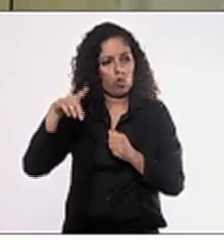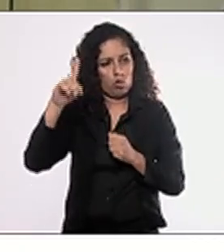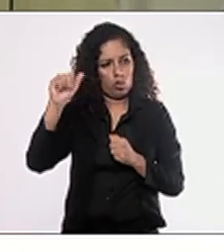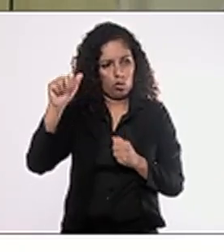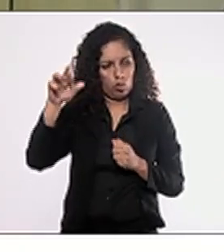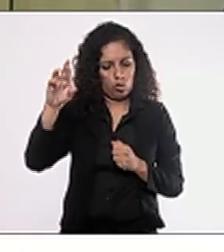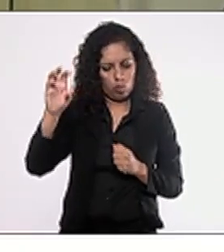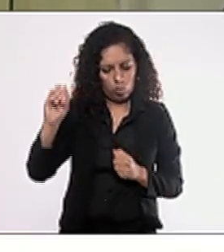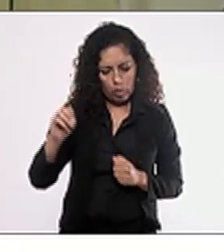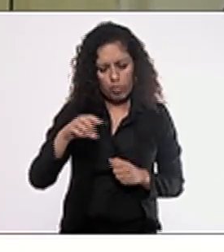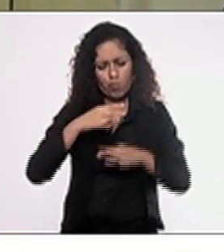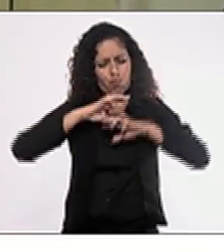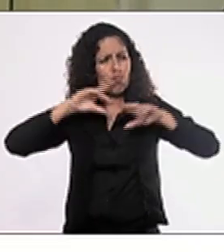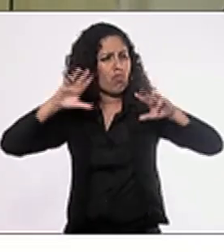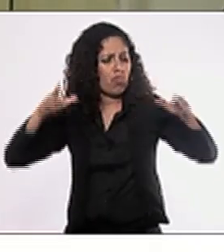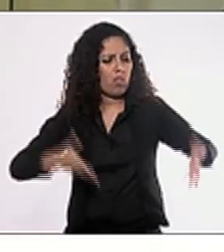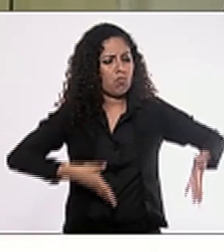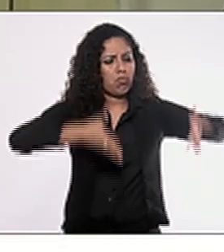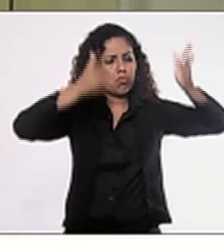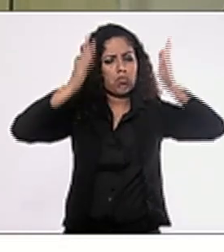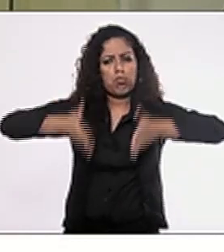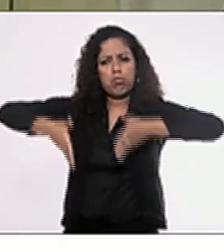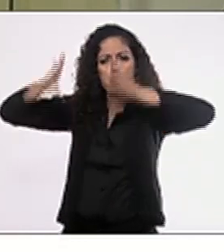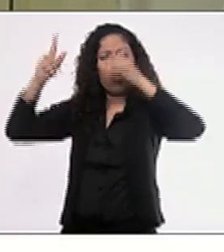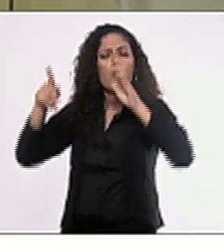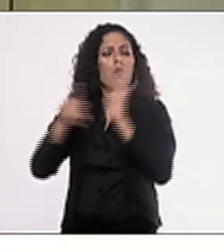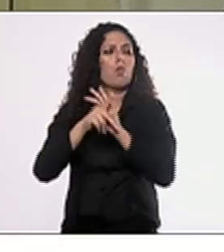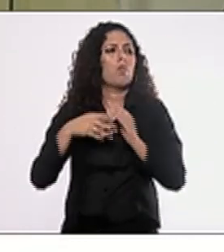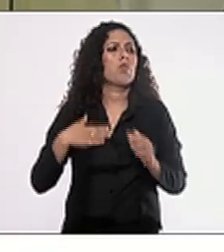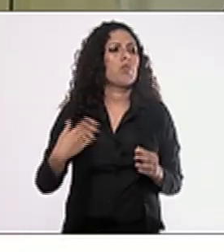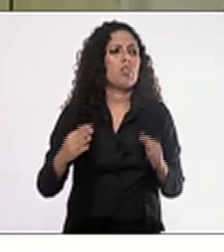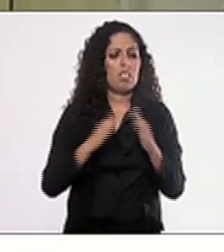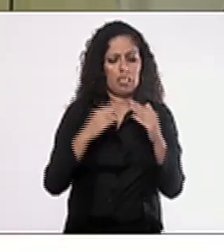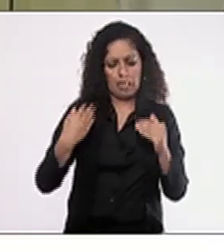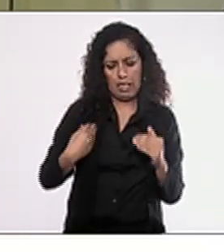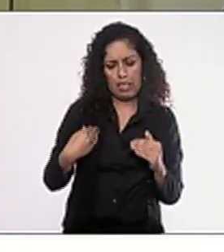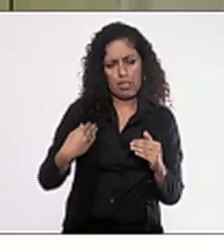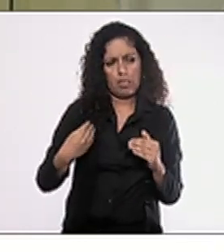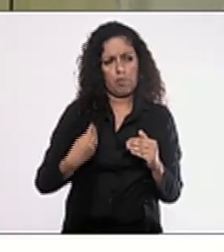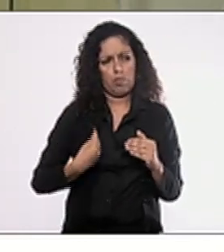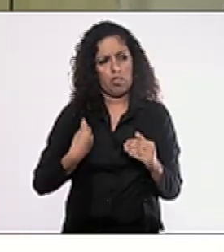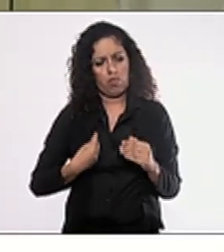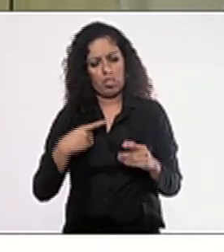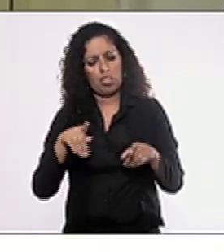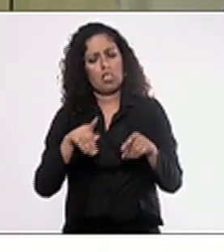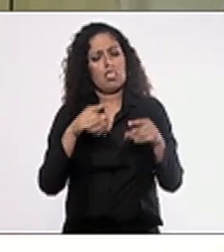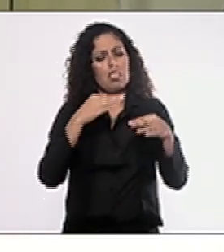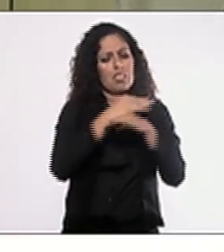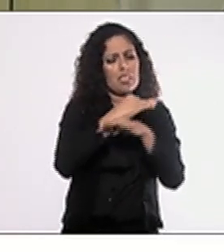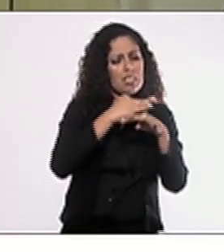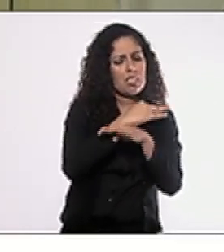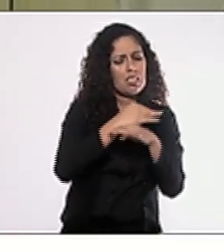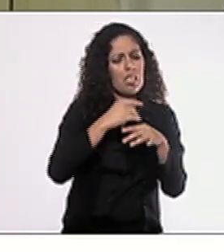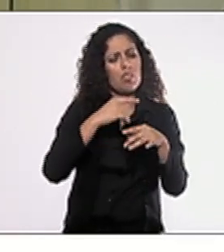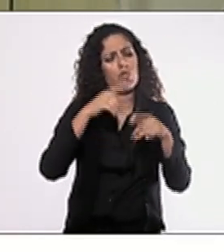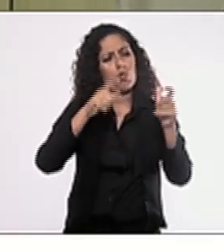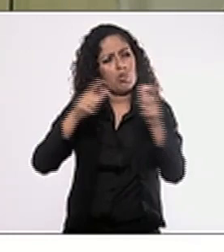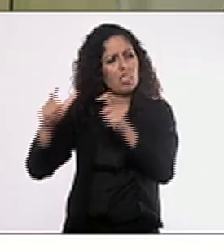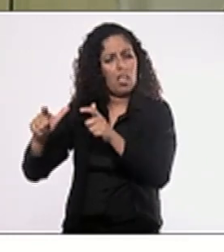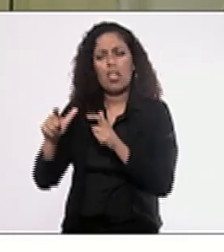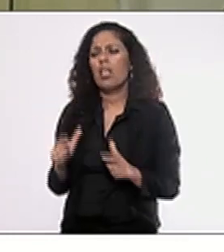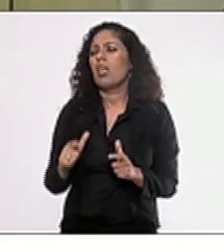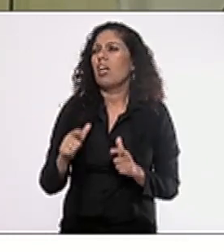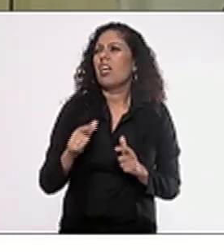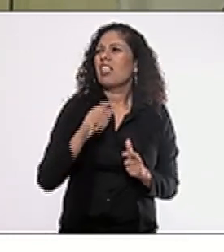vários condomínios do Minha Casa Minha Vida, tanto Santa Cruz, Campo Grande, agora temos um no centro,